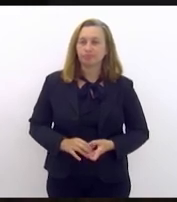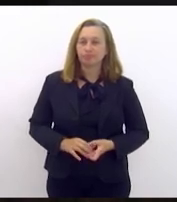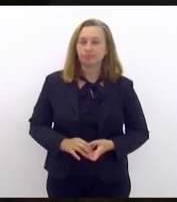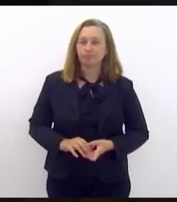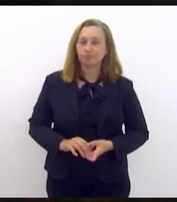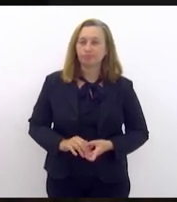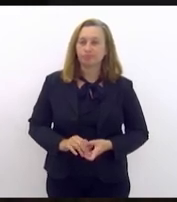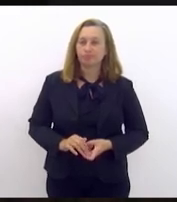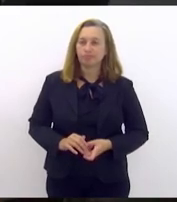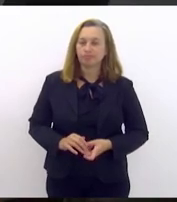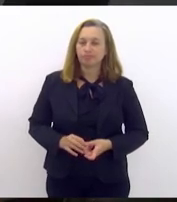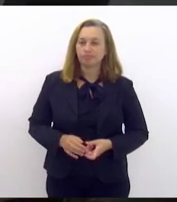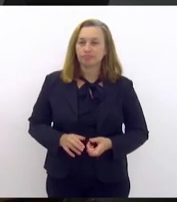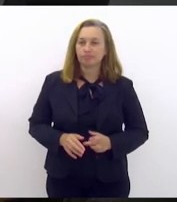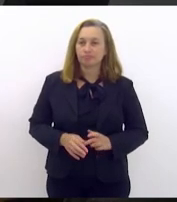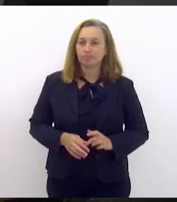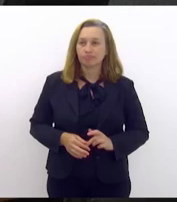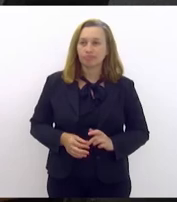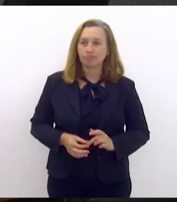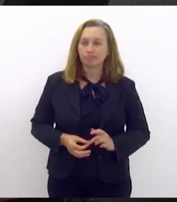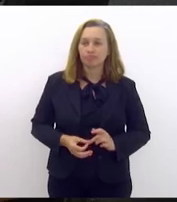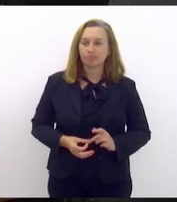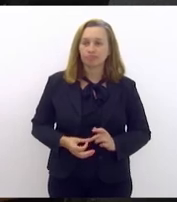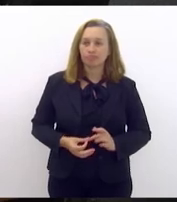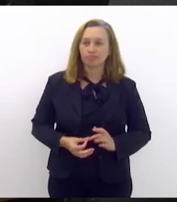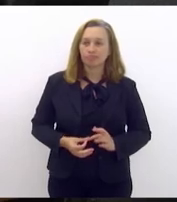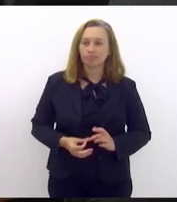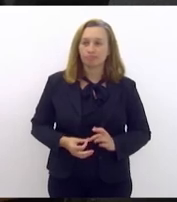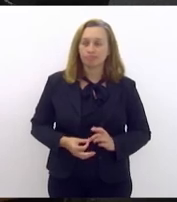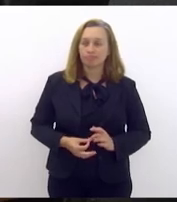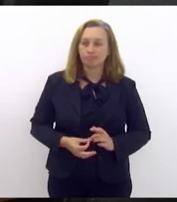Eu quero discutir também. Tranquilo.